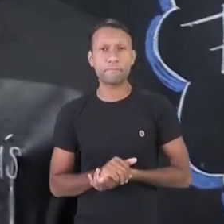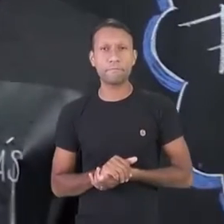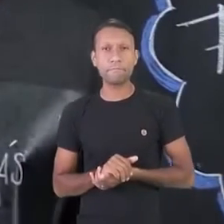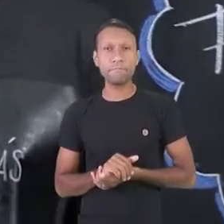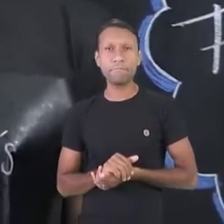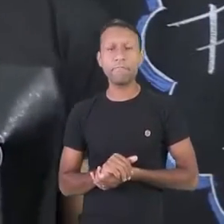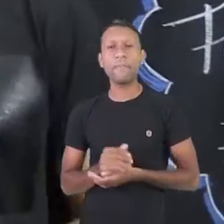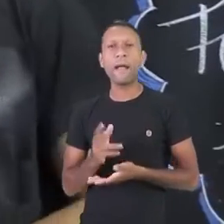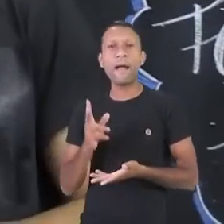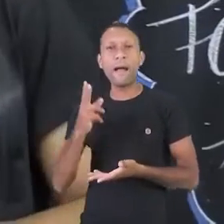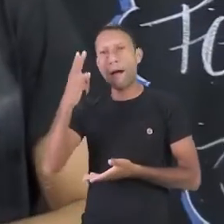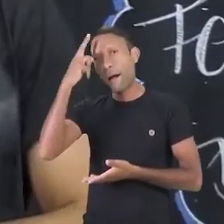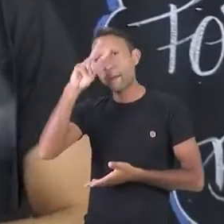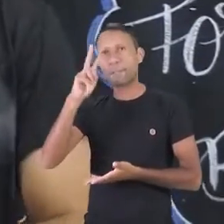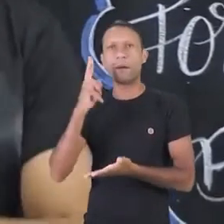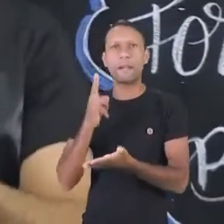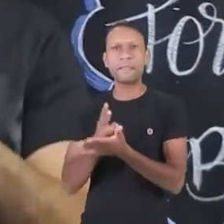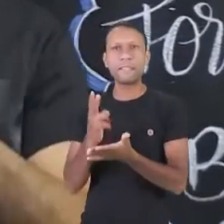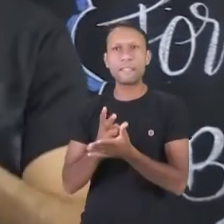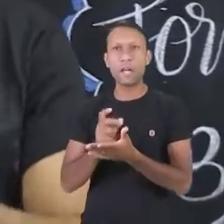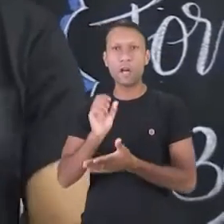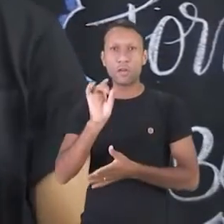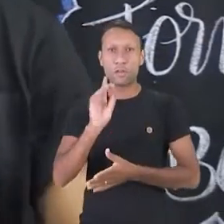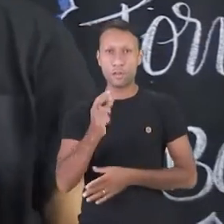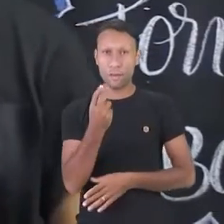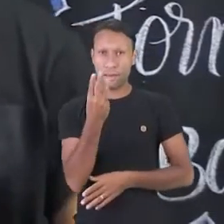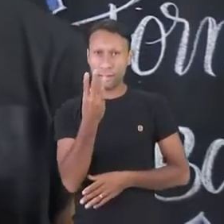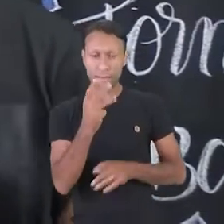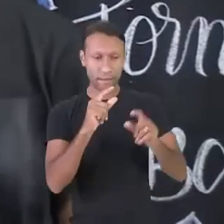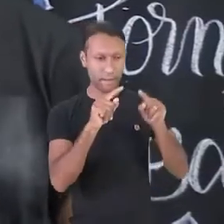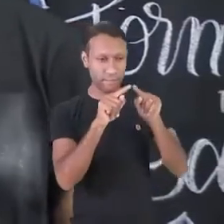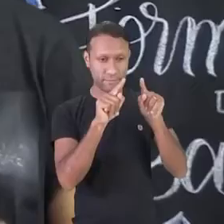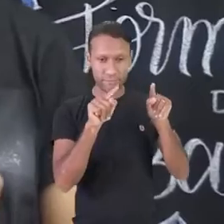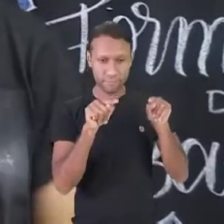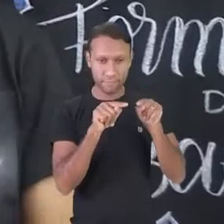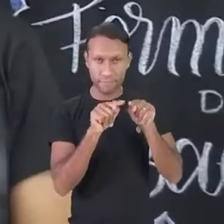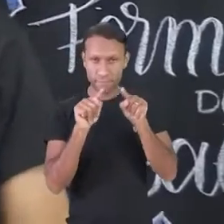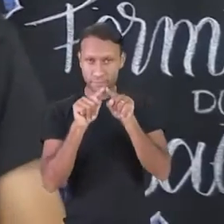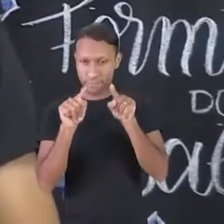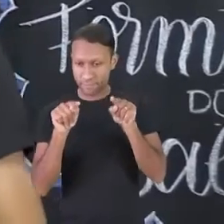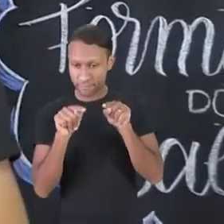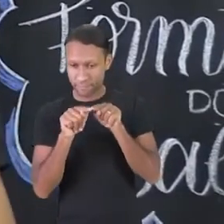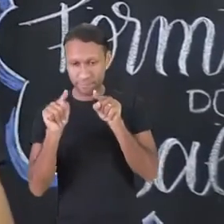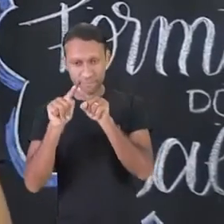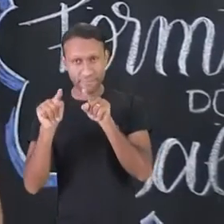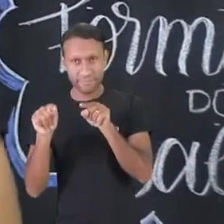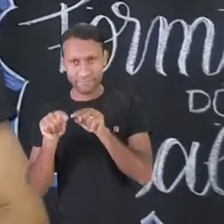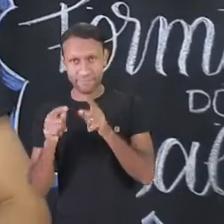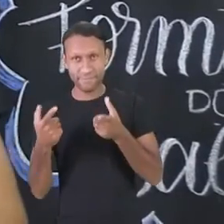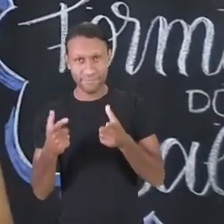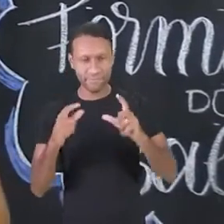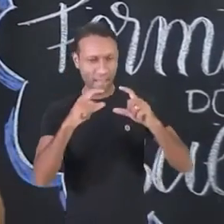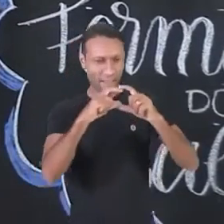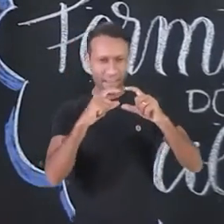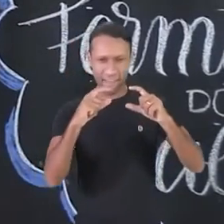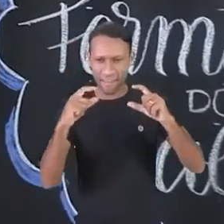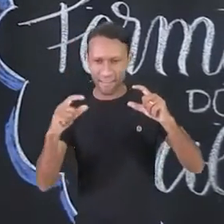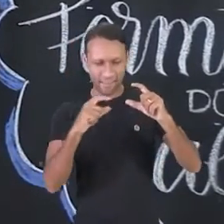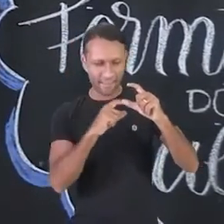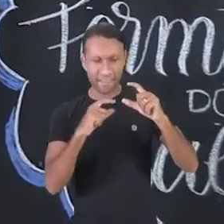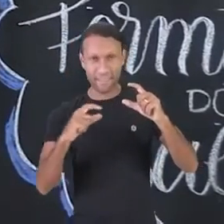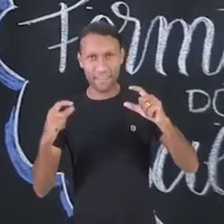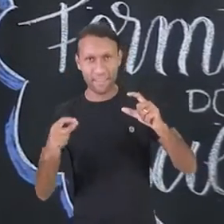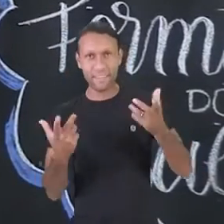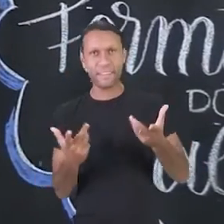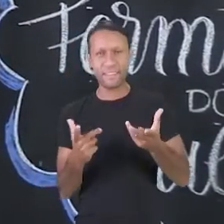Por mais que às vezes a história venha contada apenas em 3 quadrinhos, isso acontece muito nas chamadas tirinhas, nas historinhas curtas